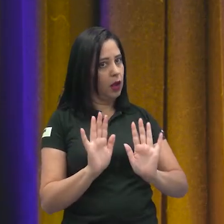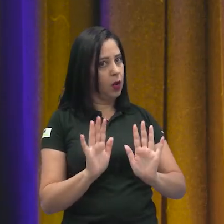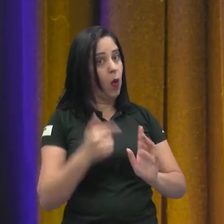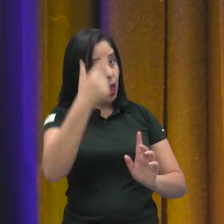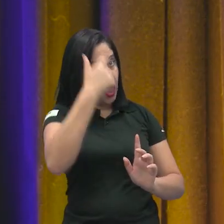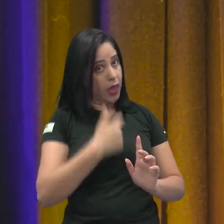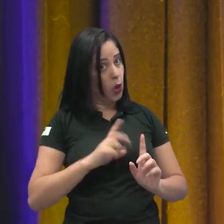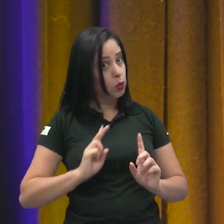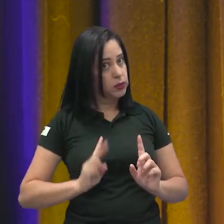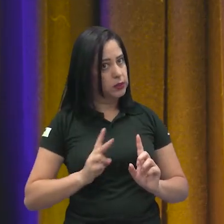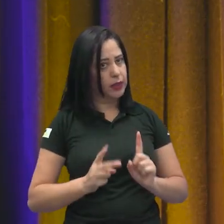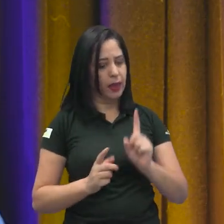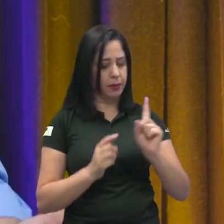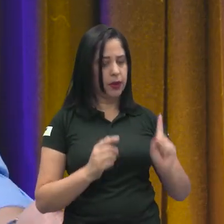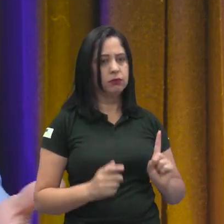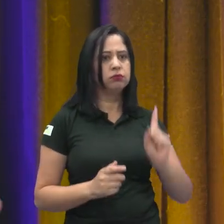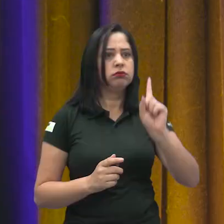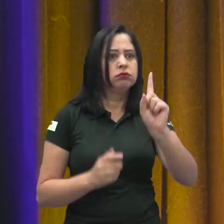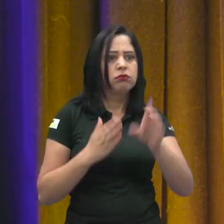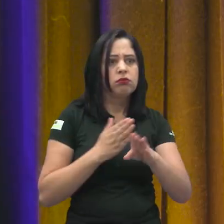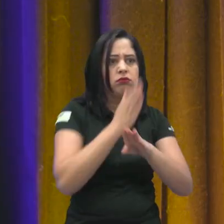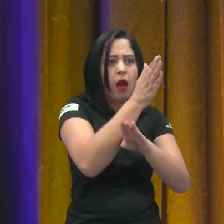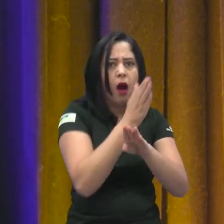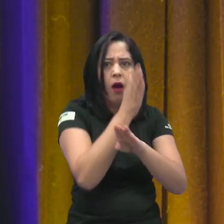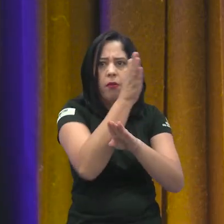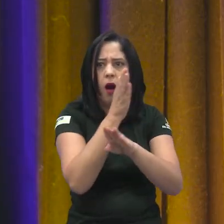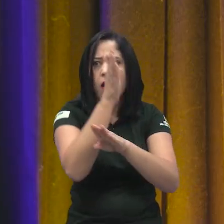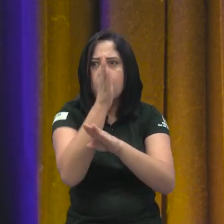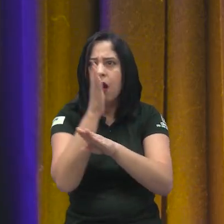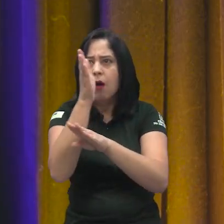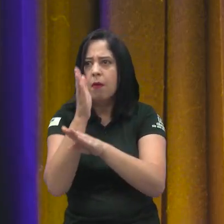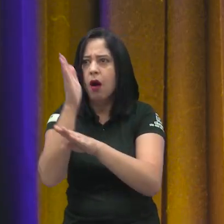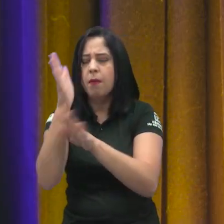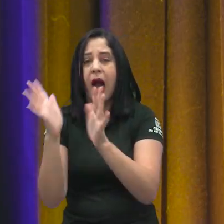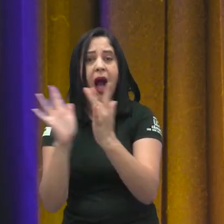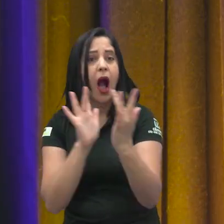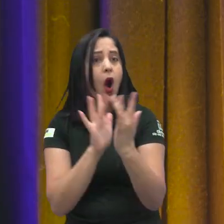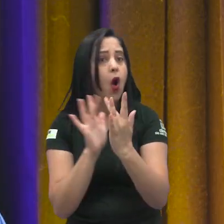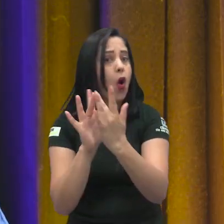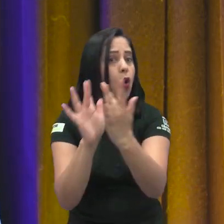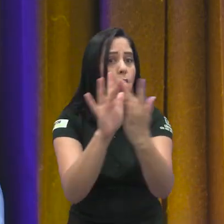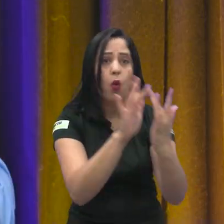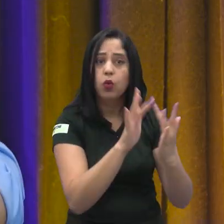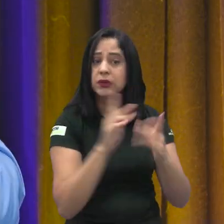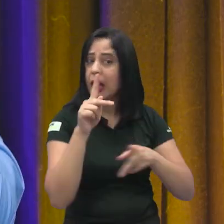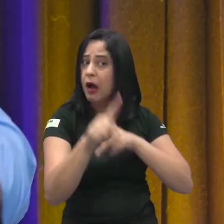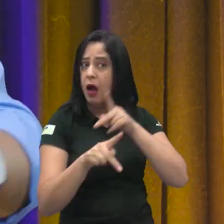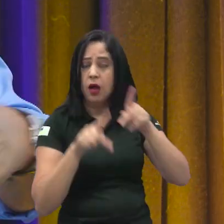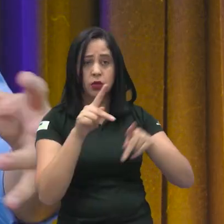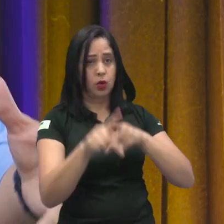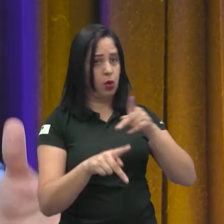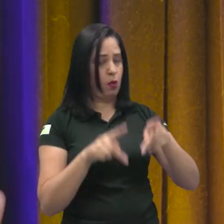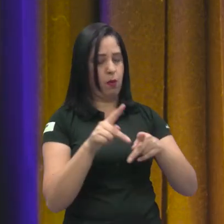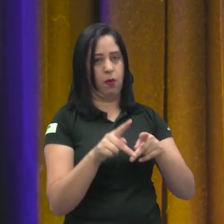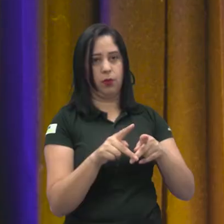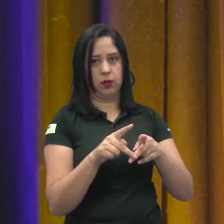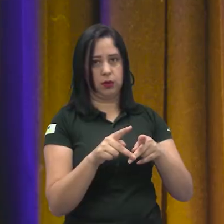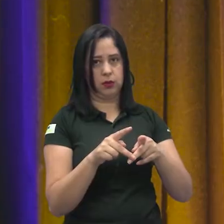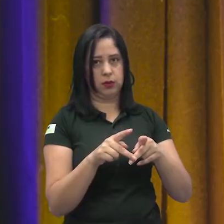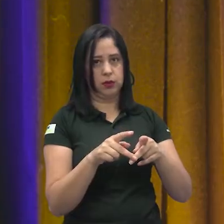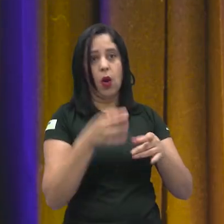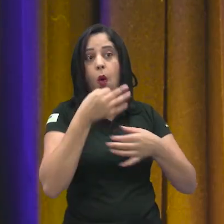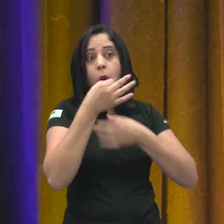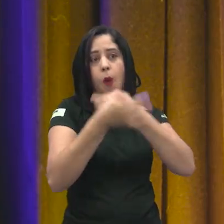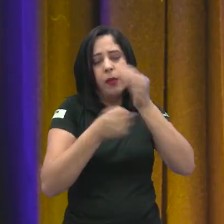contato com a população, o contato com outras categorias que que são fundamentais para que tudo se transforme,